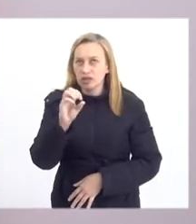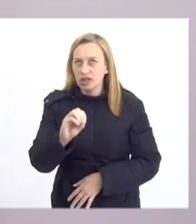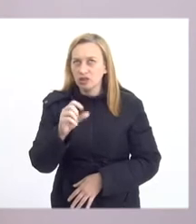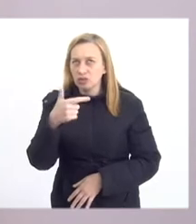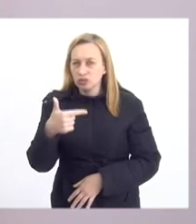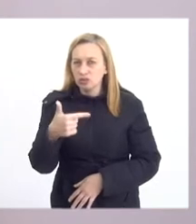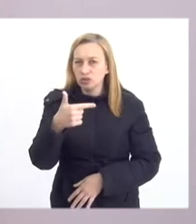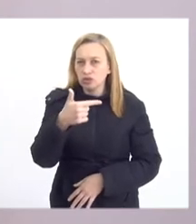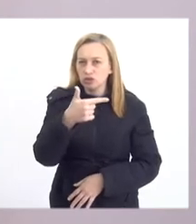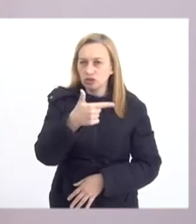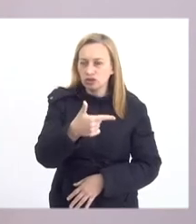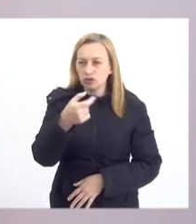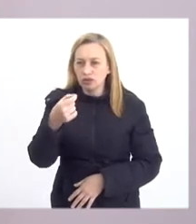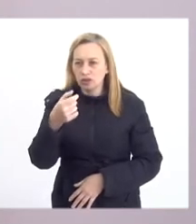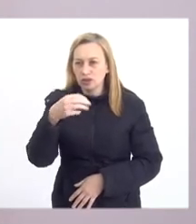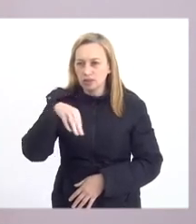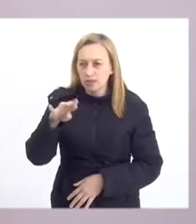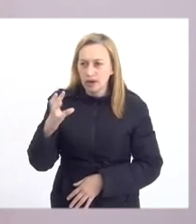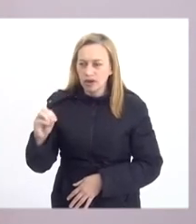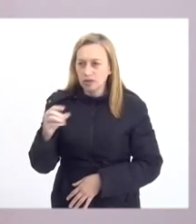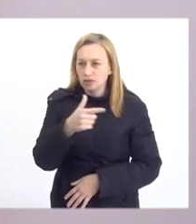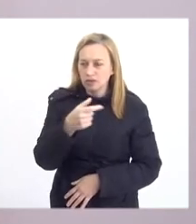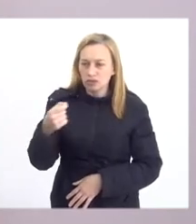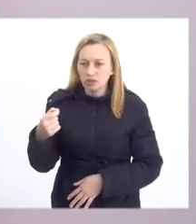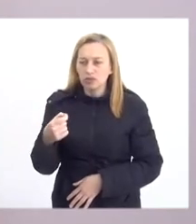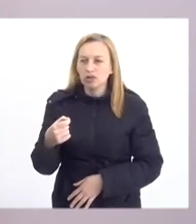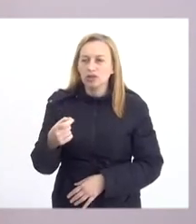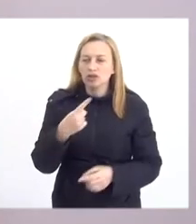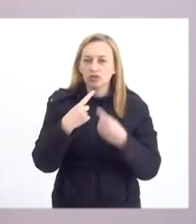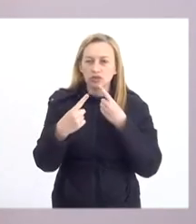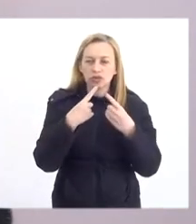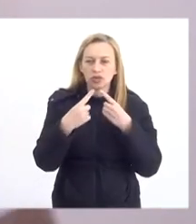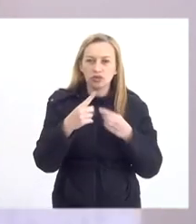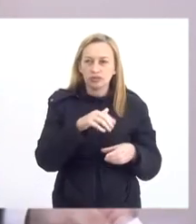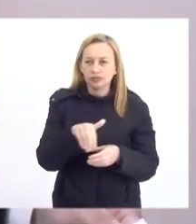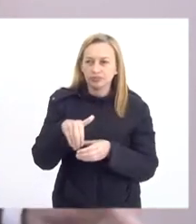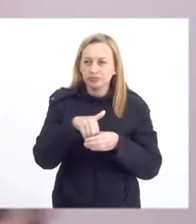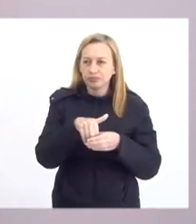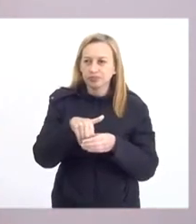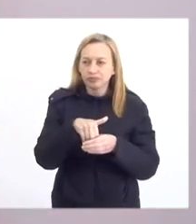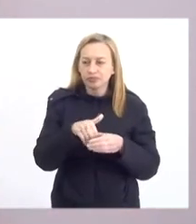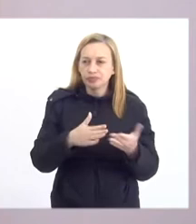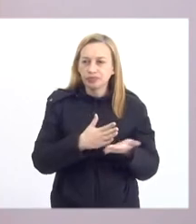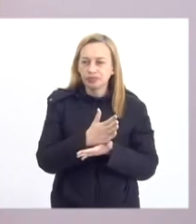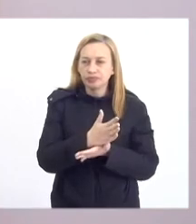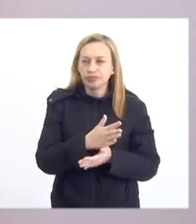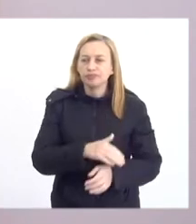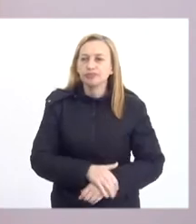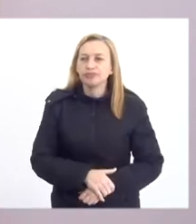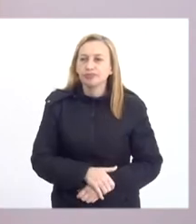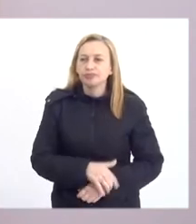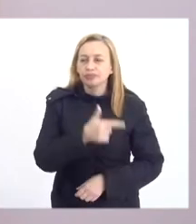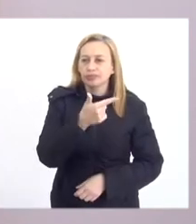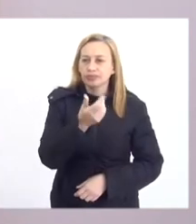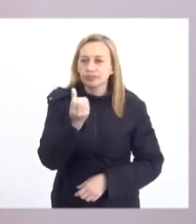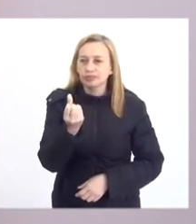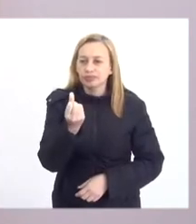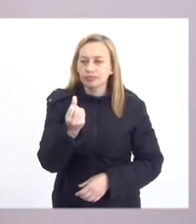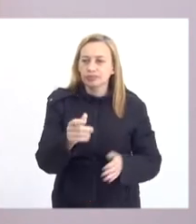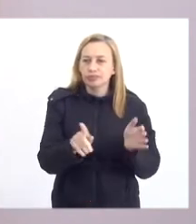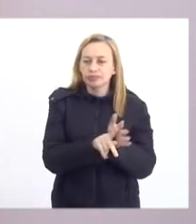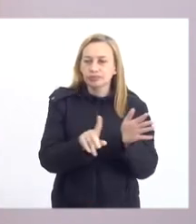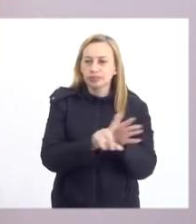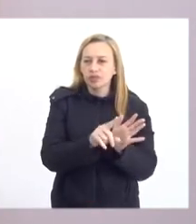3402 de 15 de maio de 2000. Em discussão, em votação, aprovado. 16. Projeto